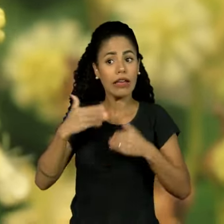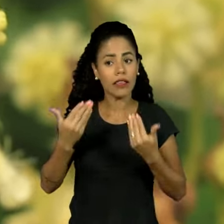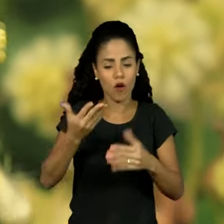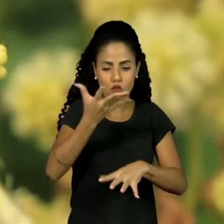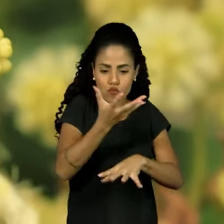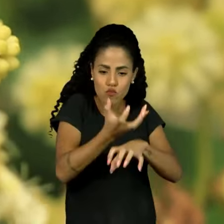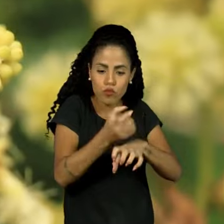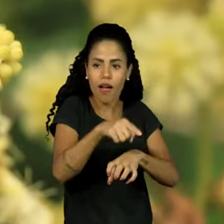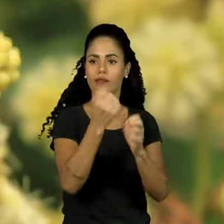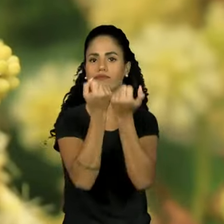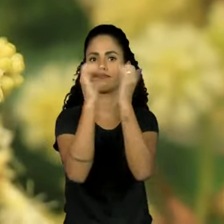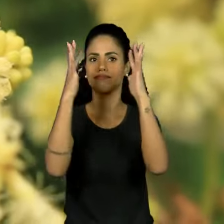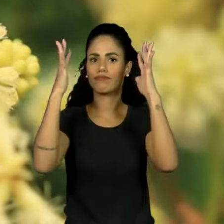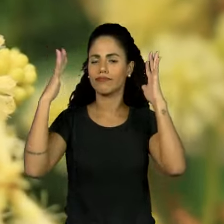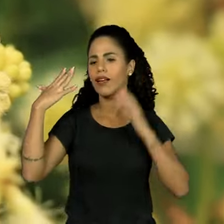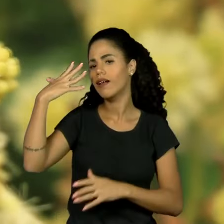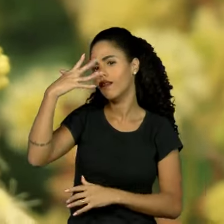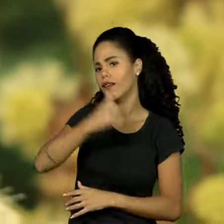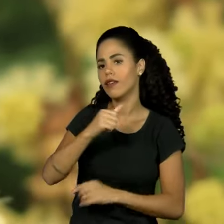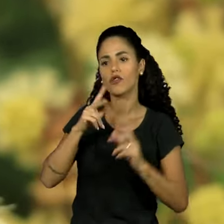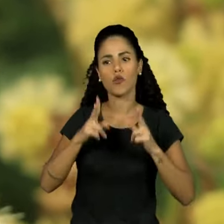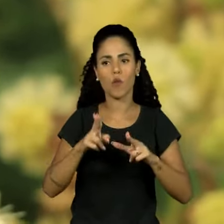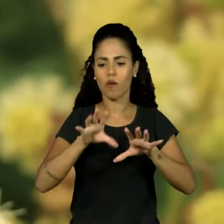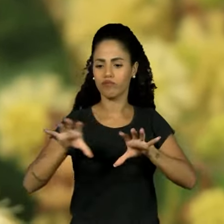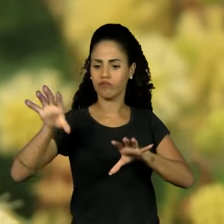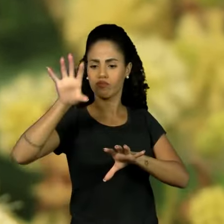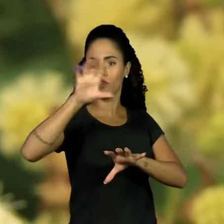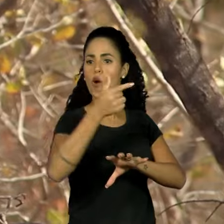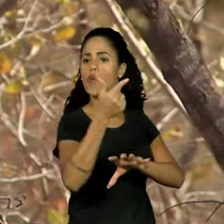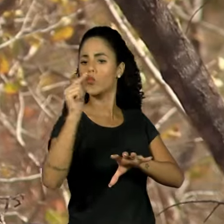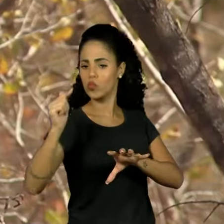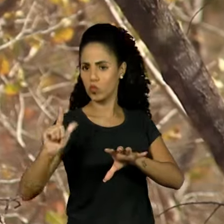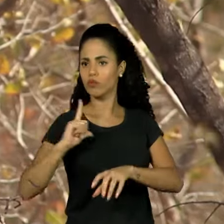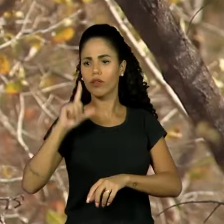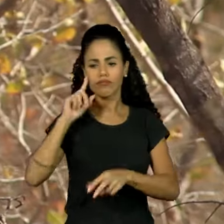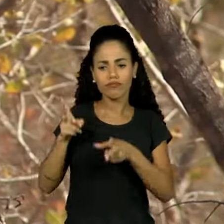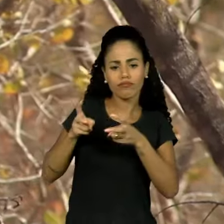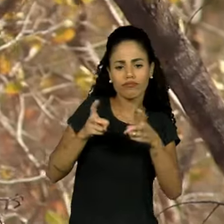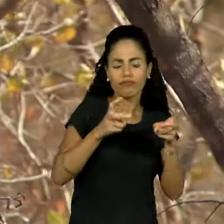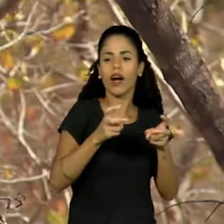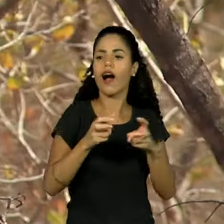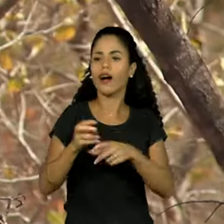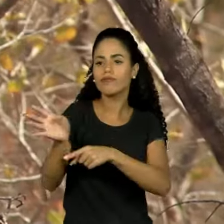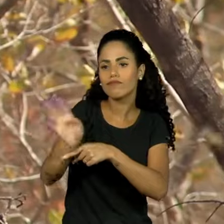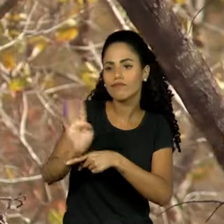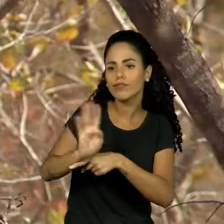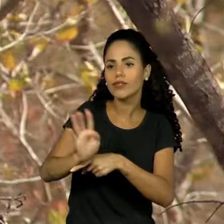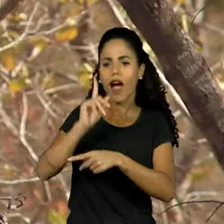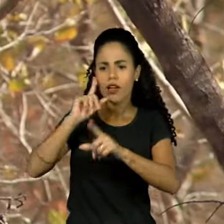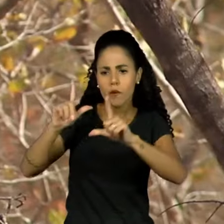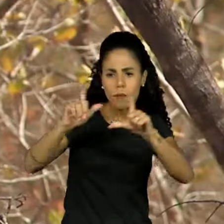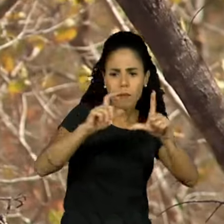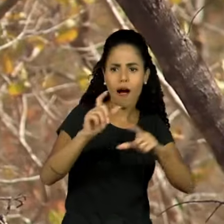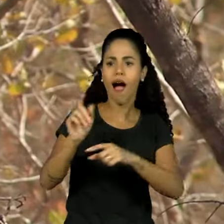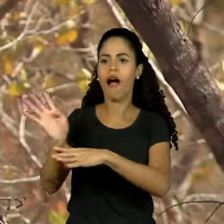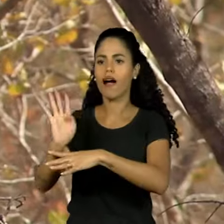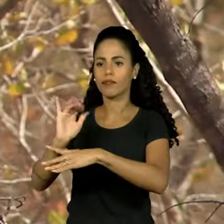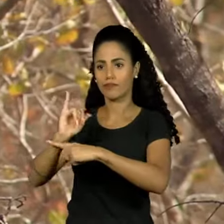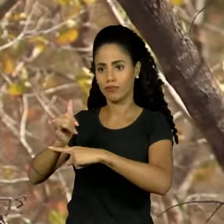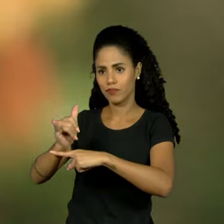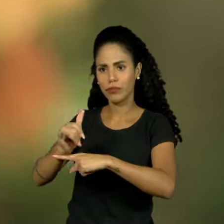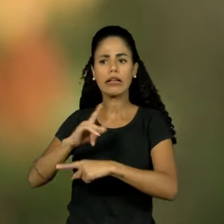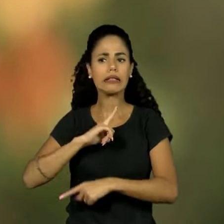ele é uma floresta, assim como os outros biomas, e a gente pode ver isso através das imagens, dos vídeos, dos documentários que nós